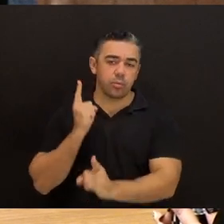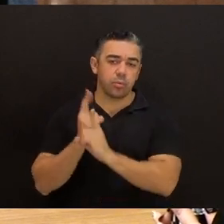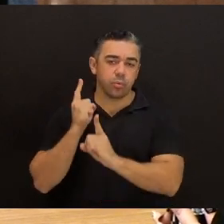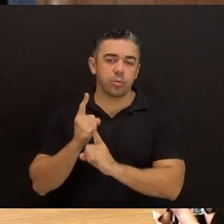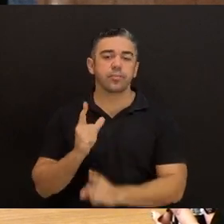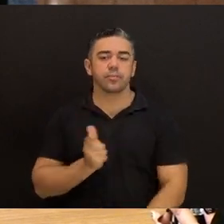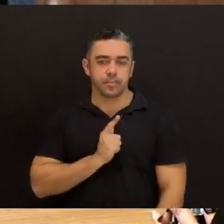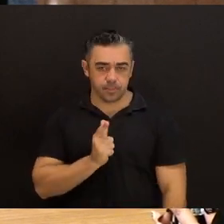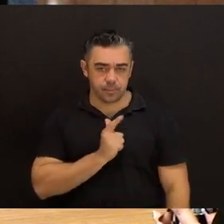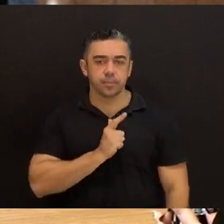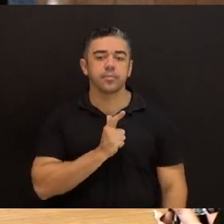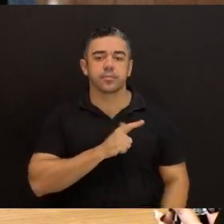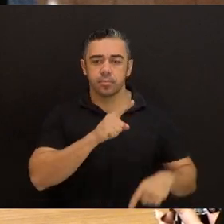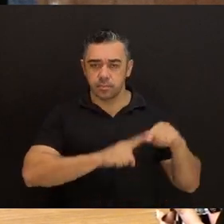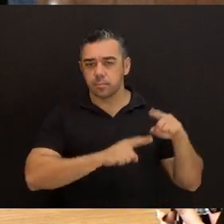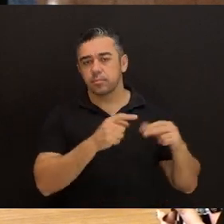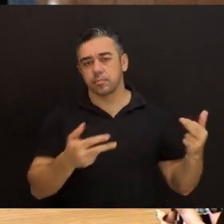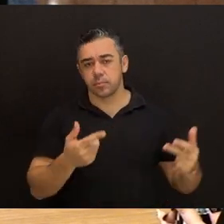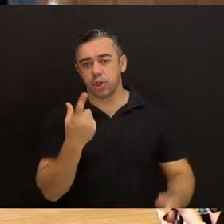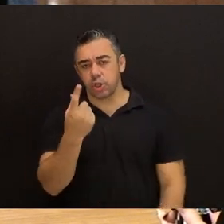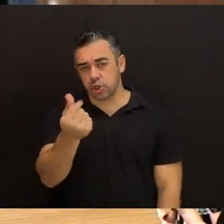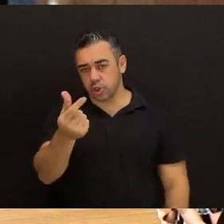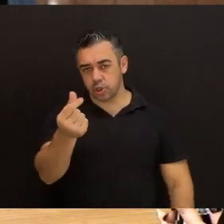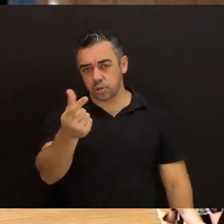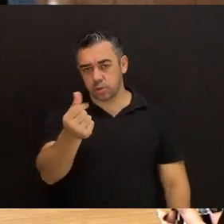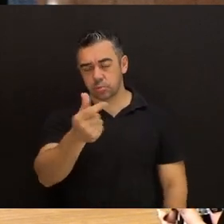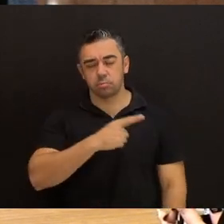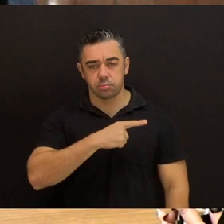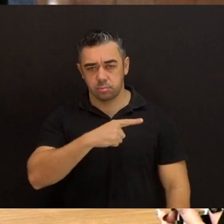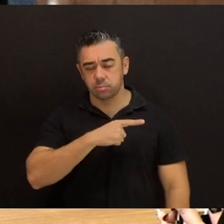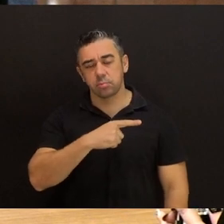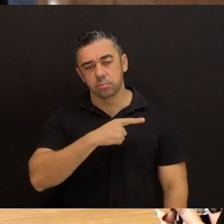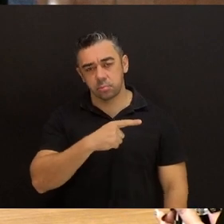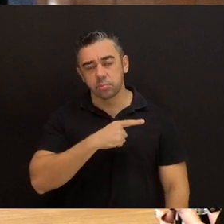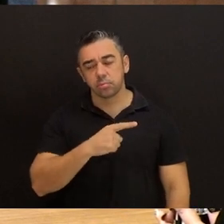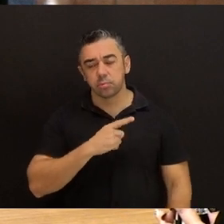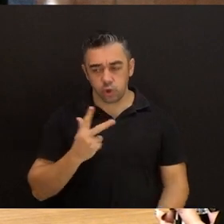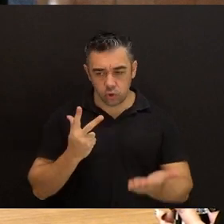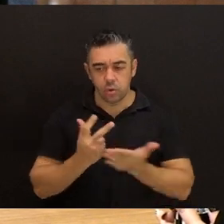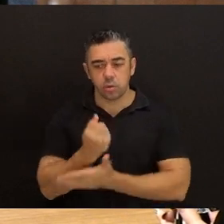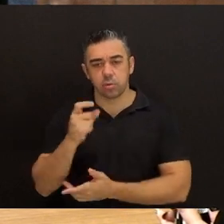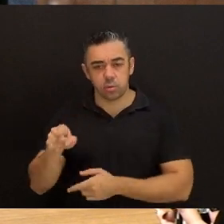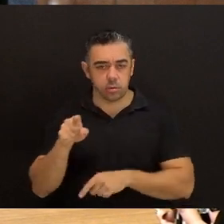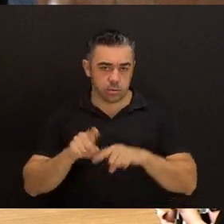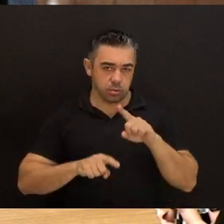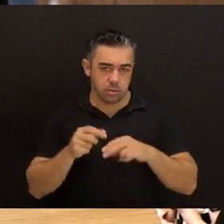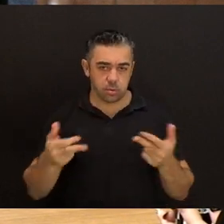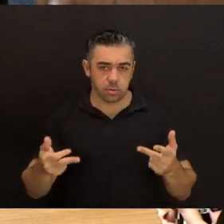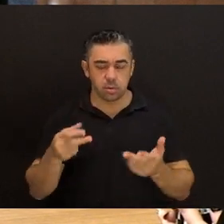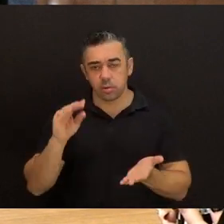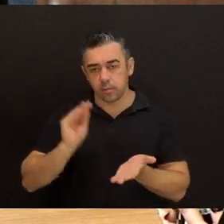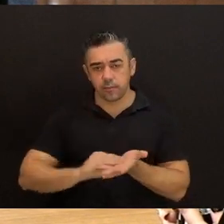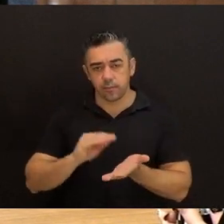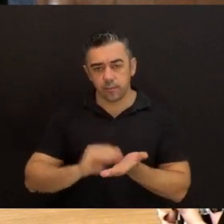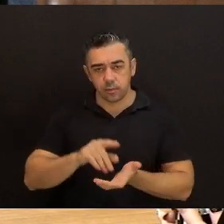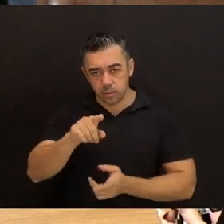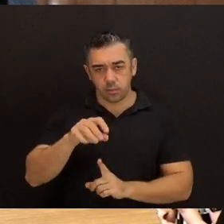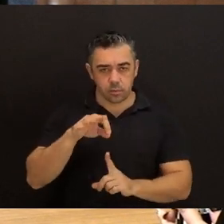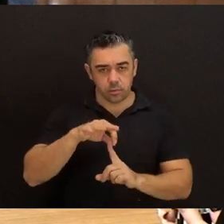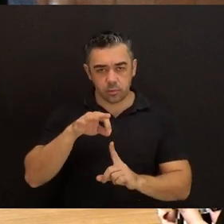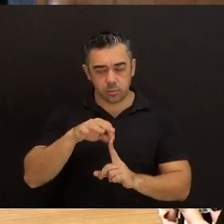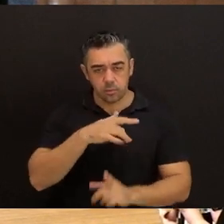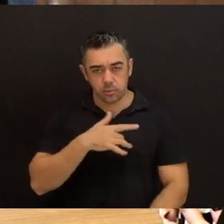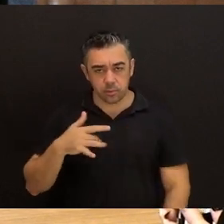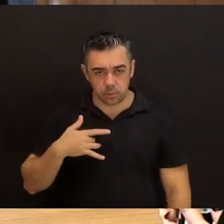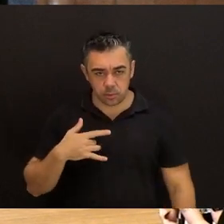material existe dinheiro tá sendo revertido para comprar esses materiais e se ele tá faltando na sua unidade básica de